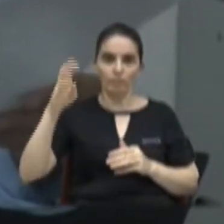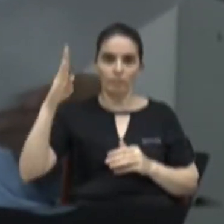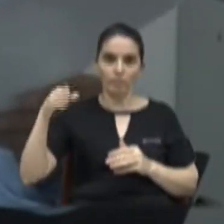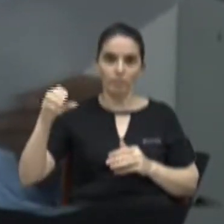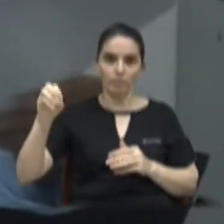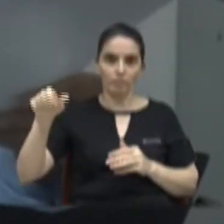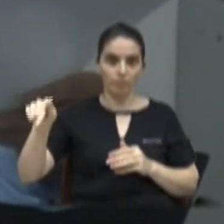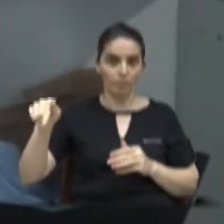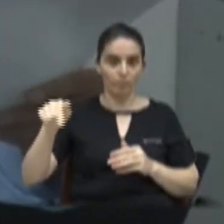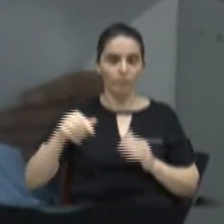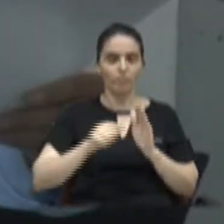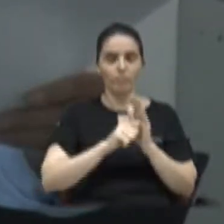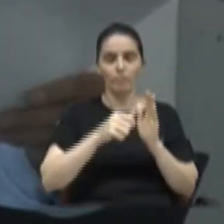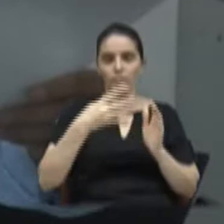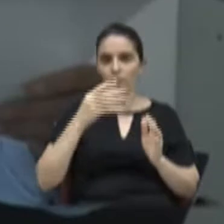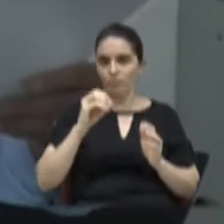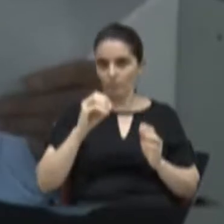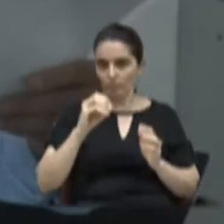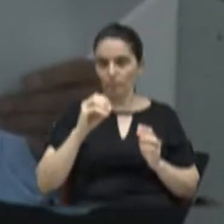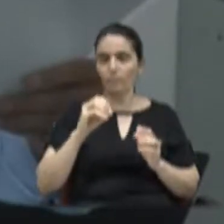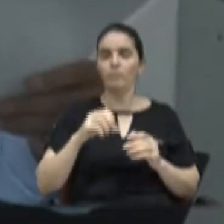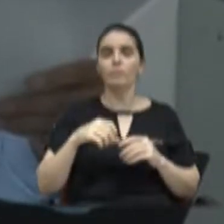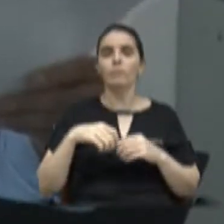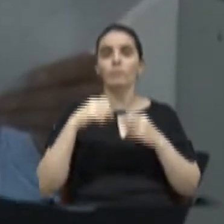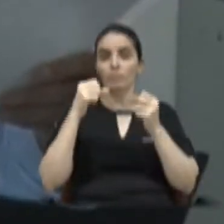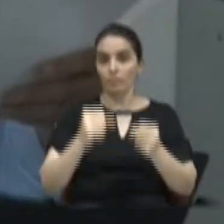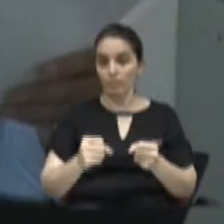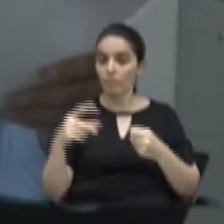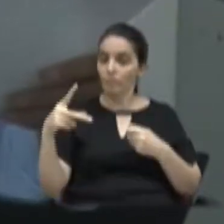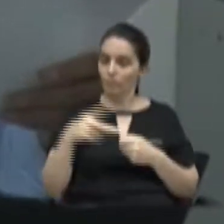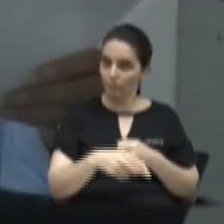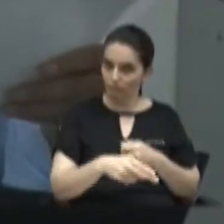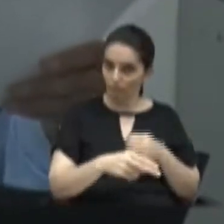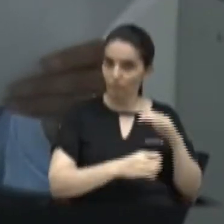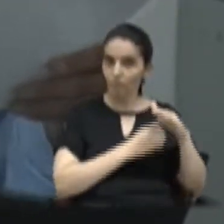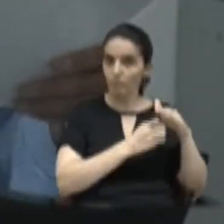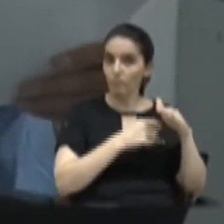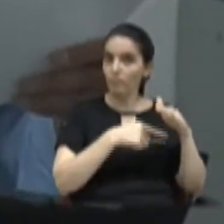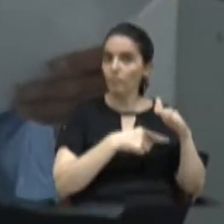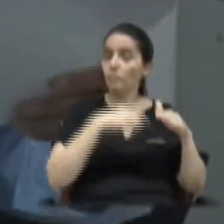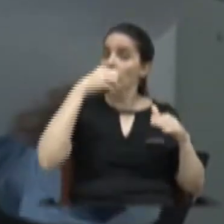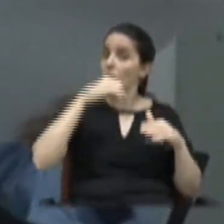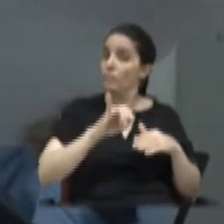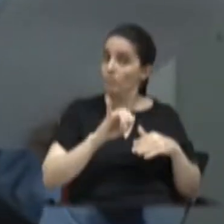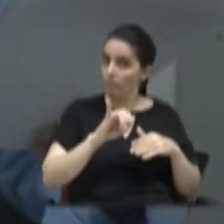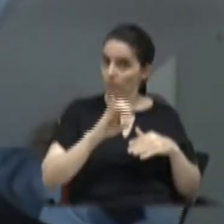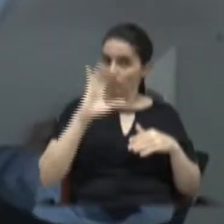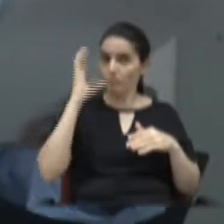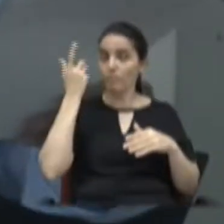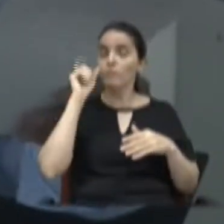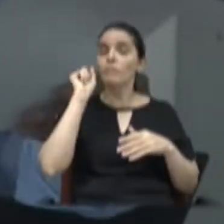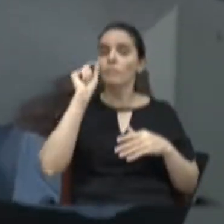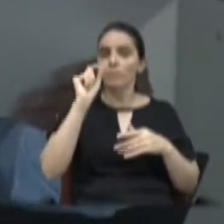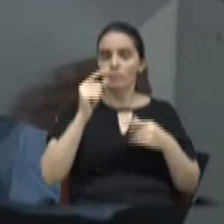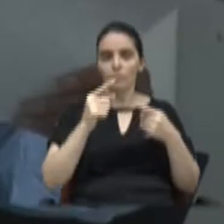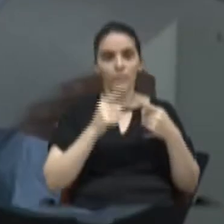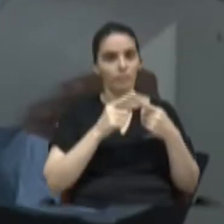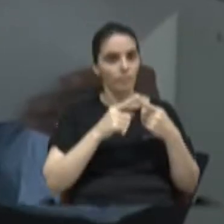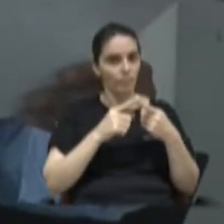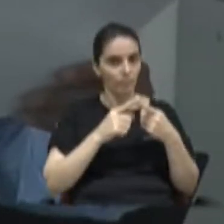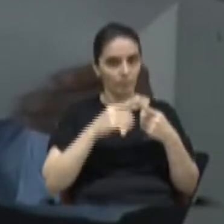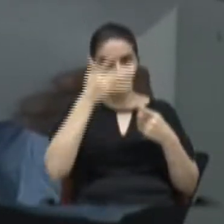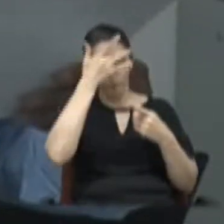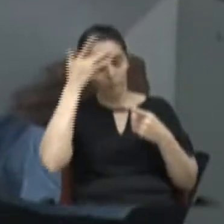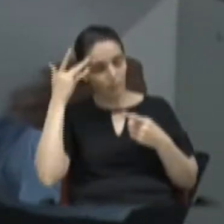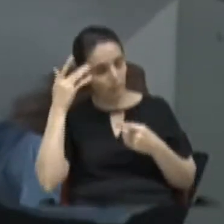Artigo 40. Os serviços poderão ser interrompidos pelo prestador nas seguintes hipóteses: inadimplência